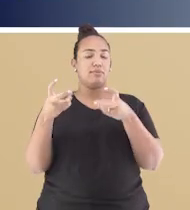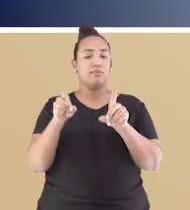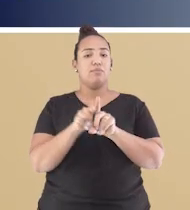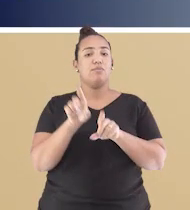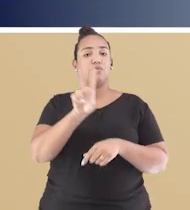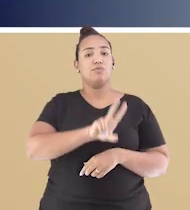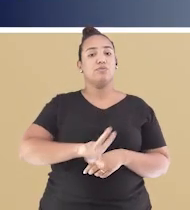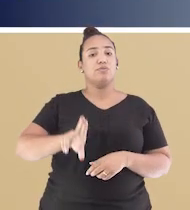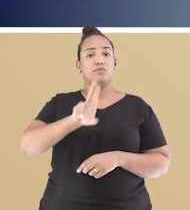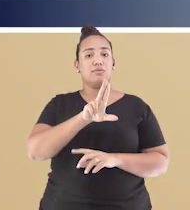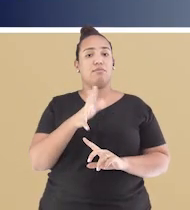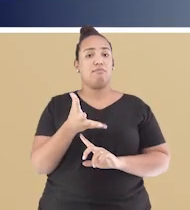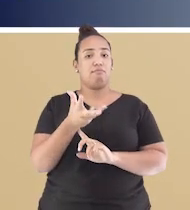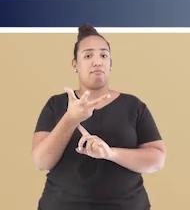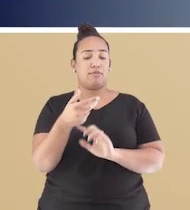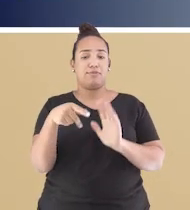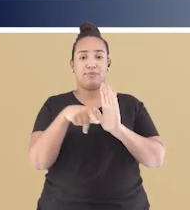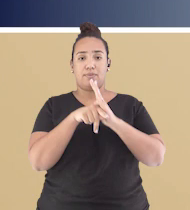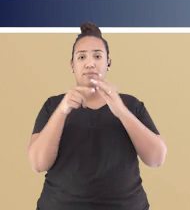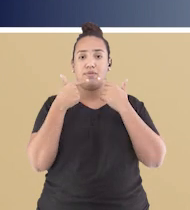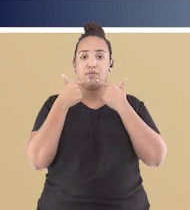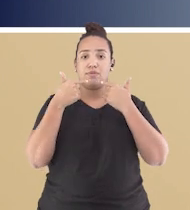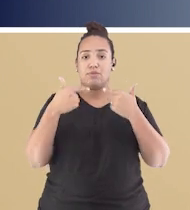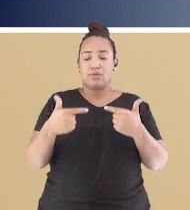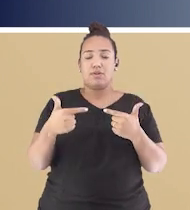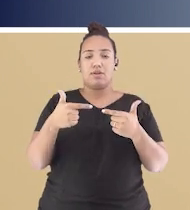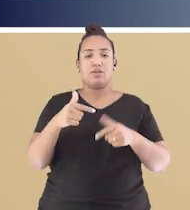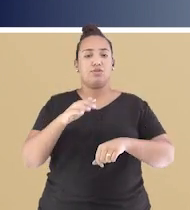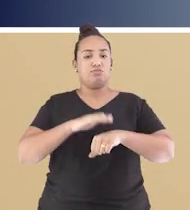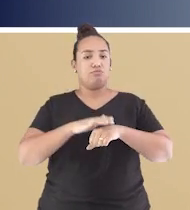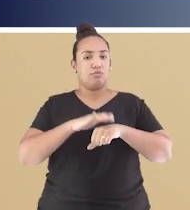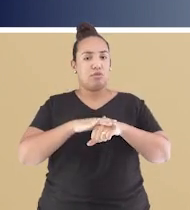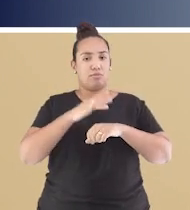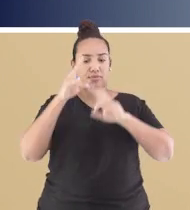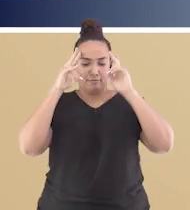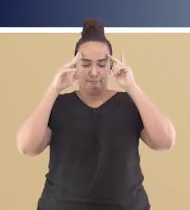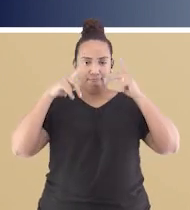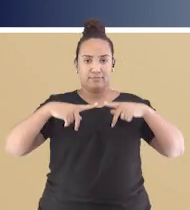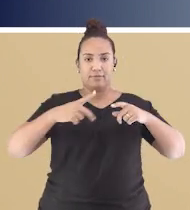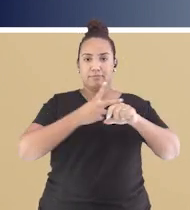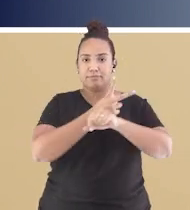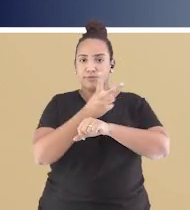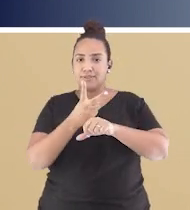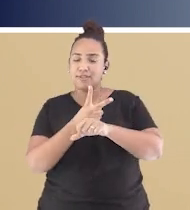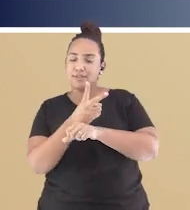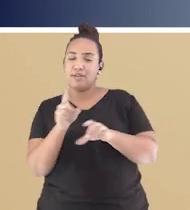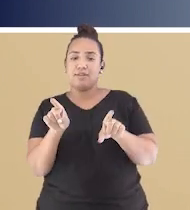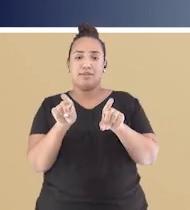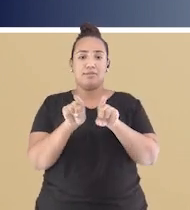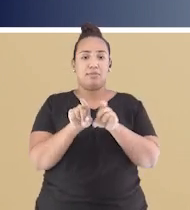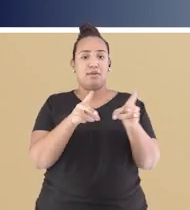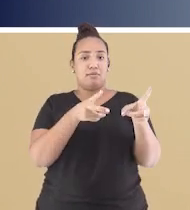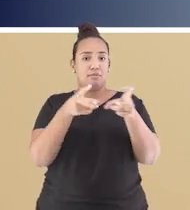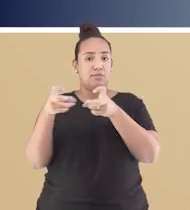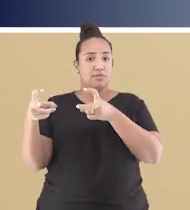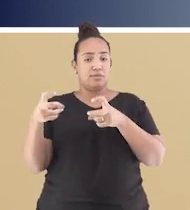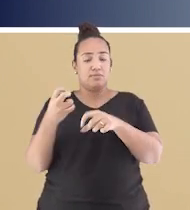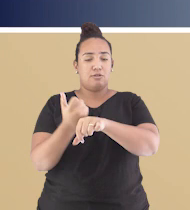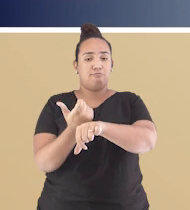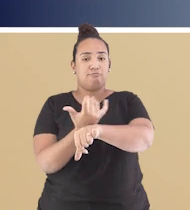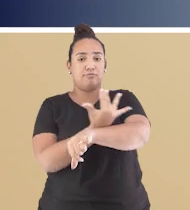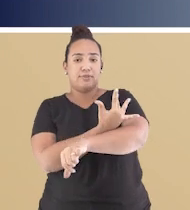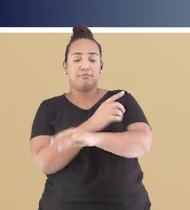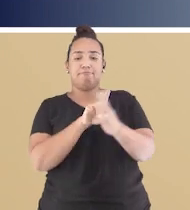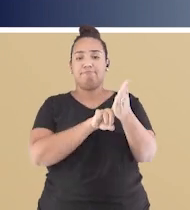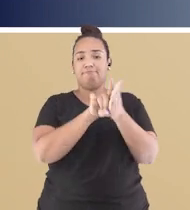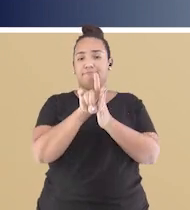eixo temático desse programa é empreendedorismo e educação financeira. O objetivo de aprendizagem é compreender e utilizar a arte